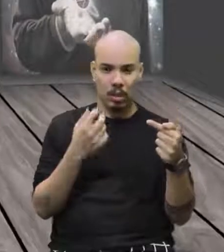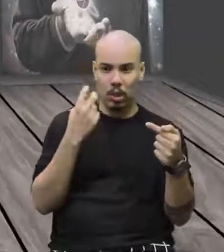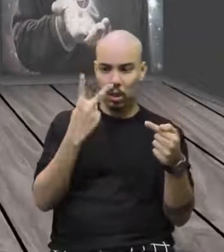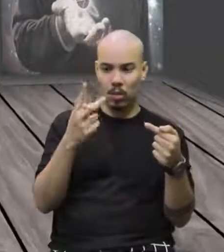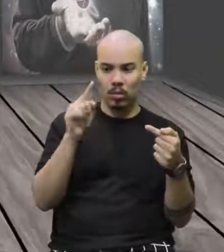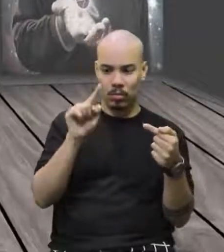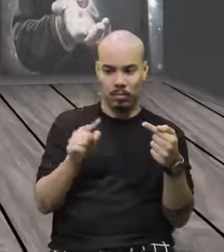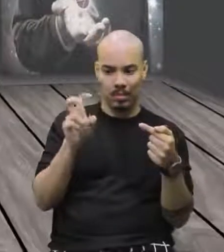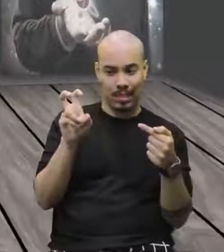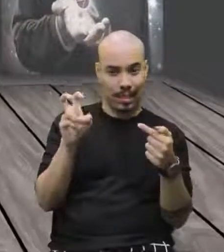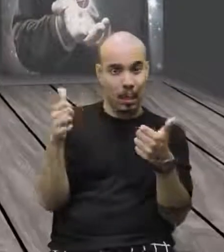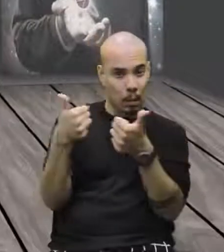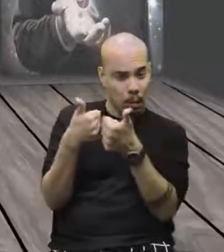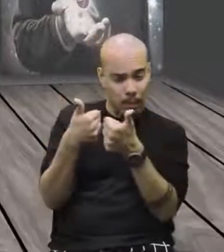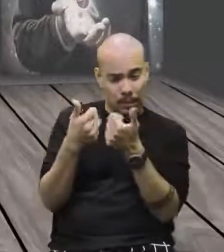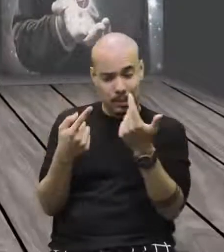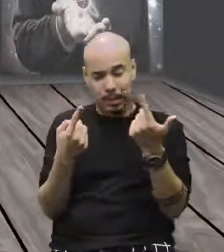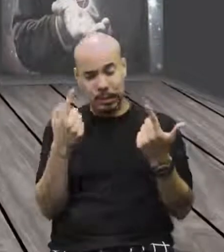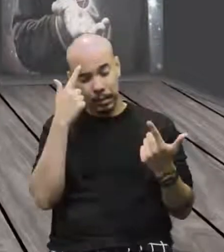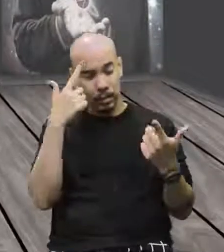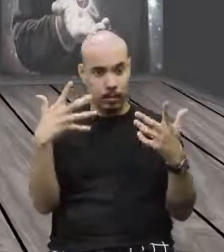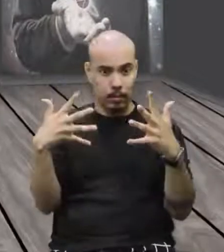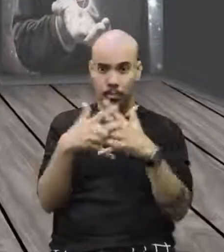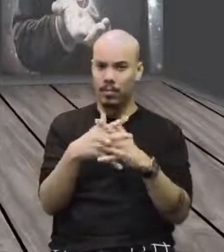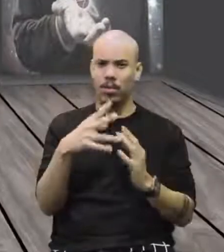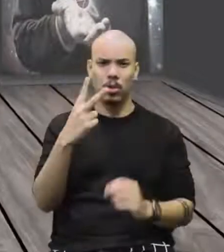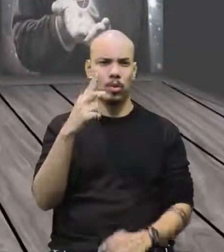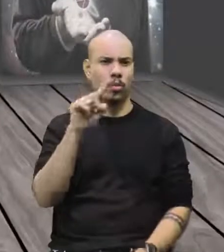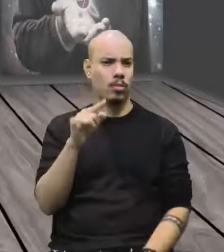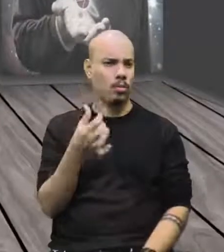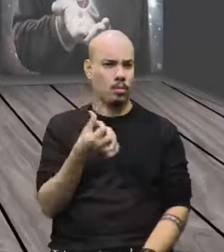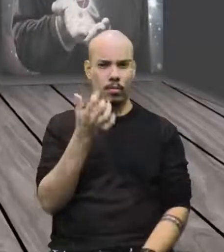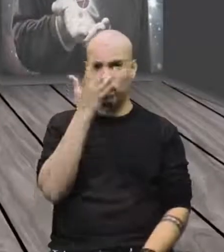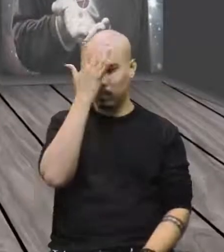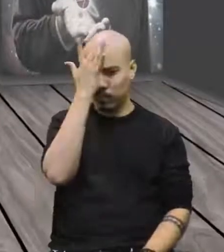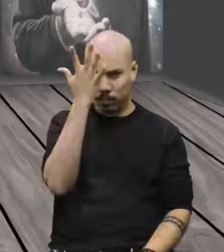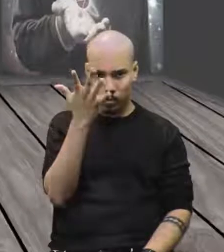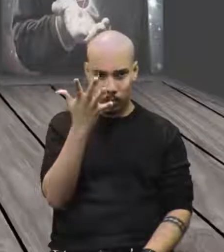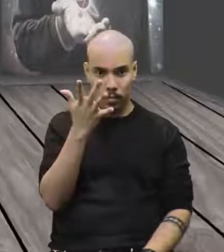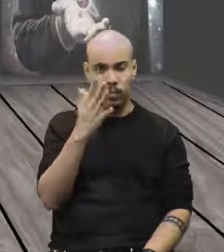2,5. Aí ia comprometer nossa resposta. Mas desse jeito tá tranquilo, né? Tá. Eu